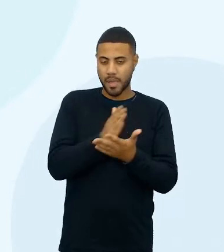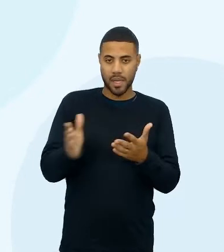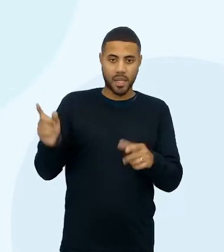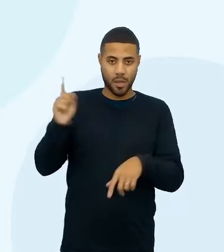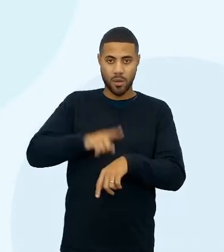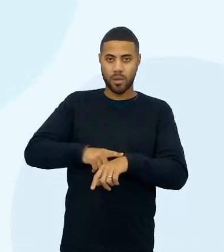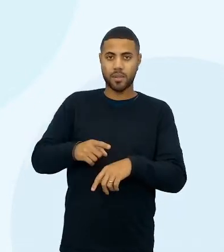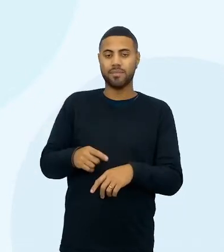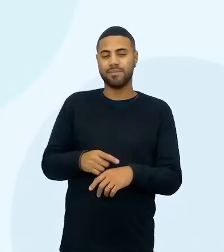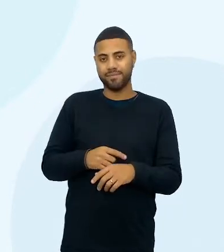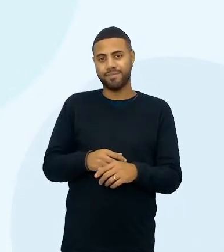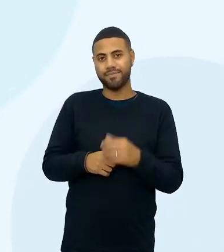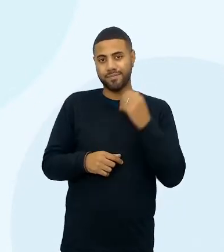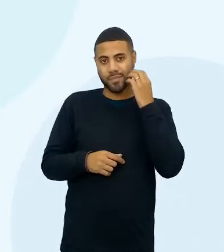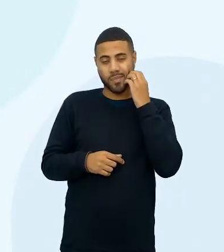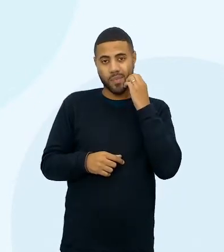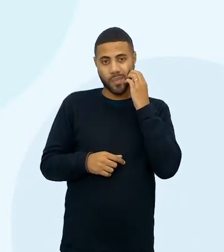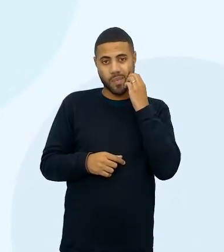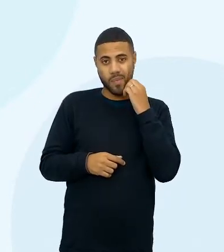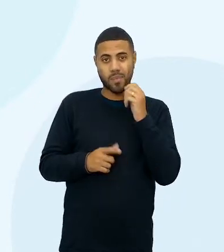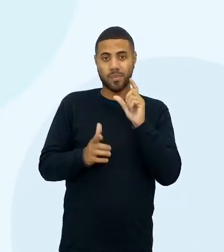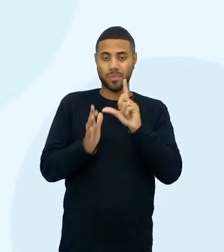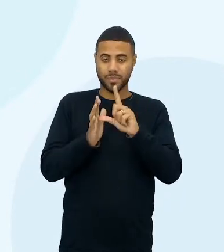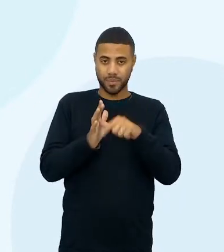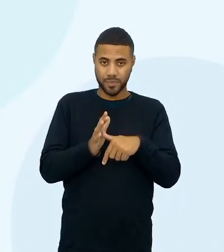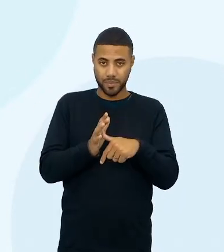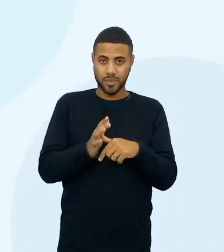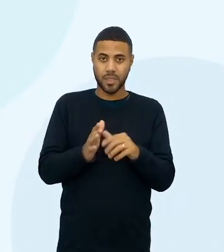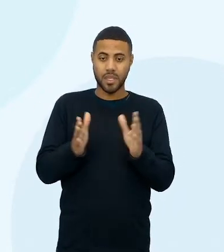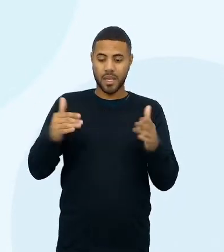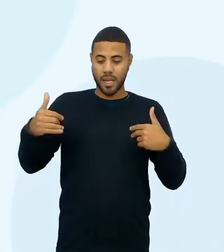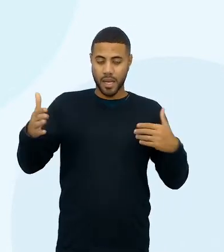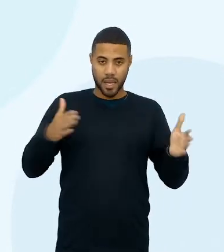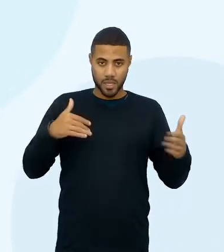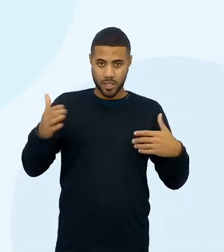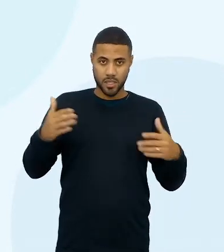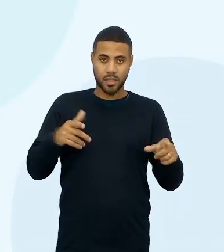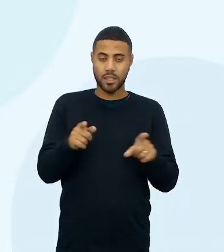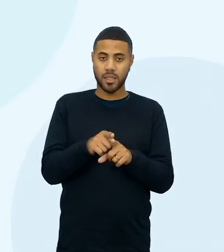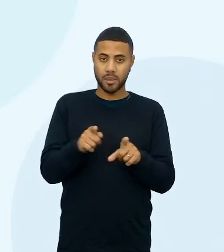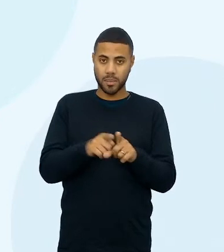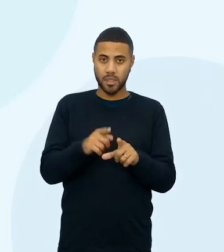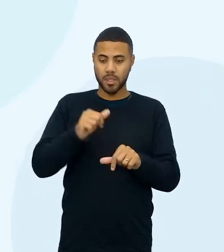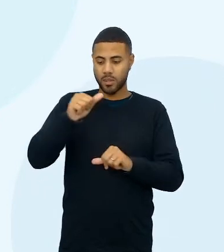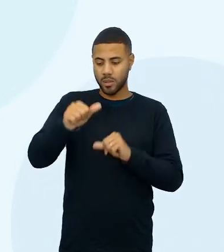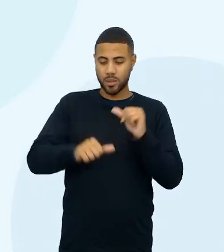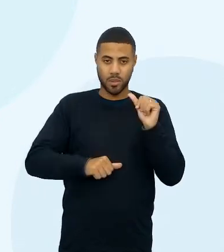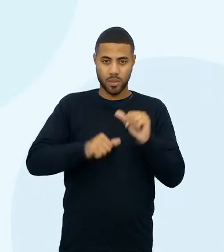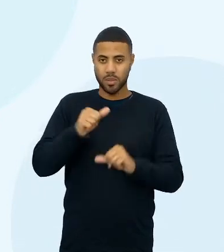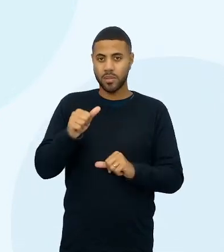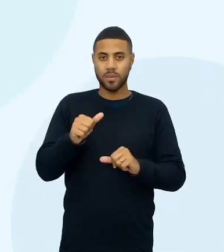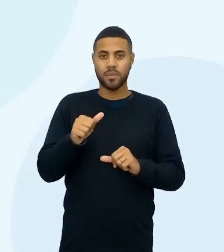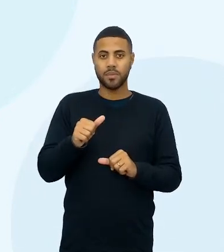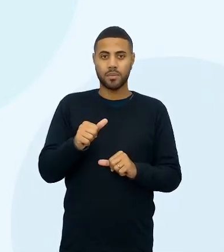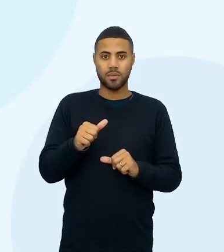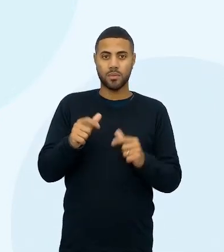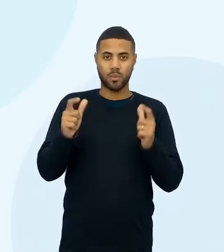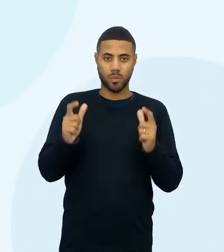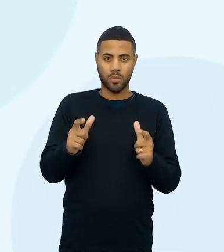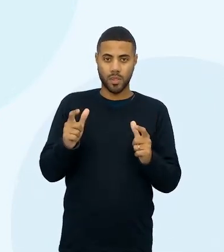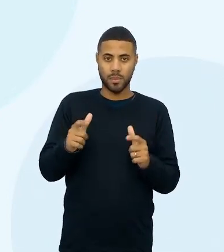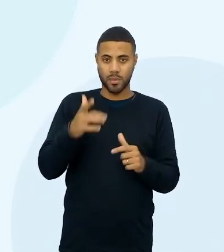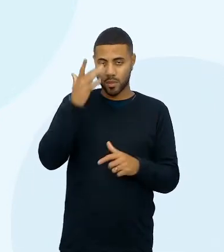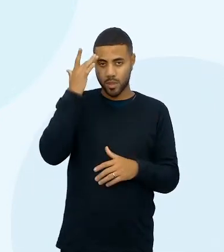né? Depois essa hortaliça é armazenada em caixas, em fardos, transportadas ali para um